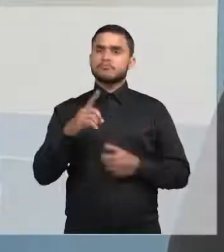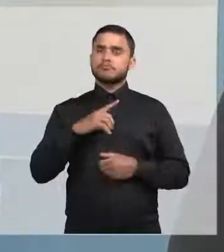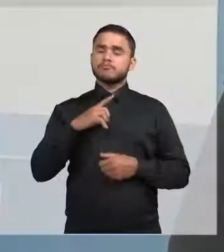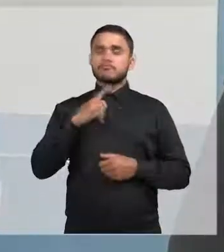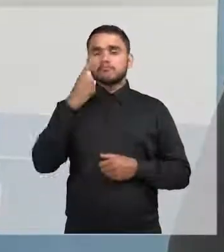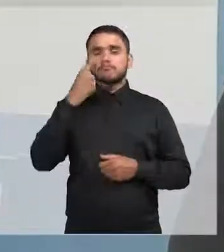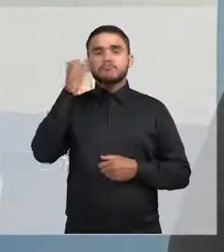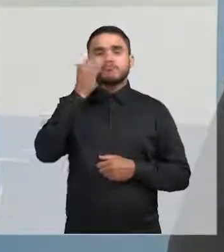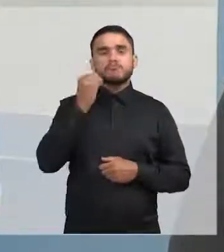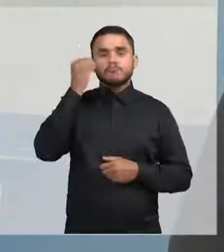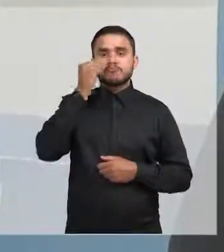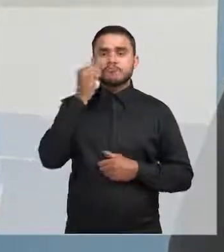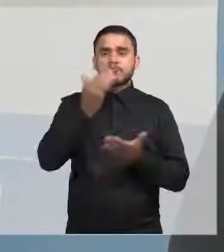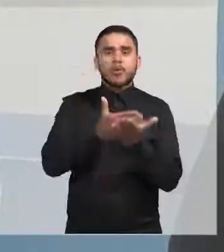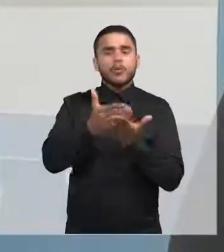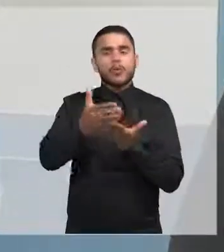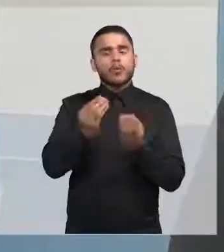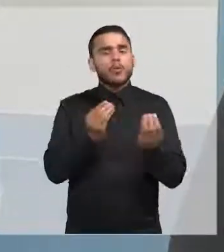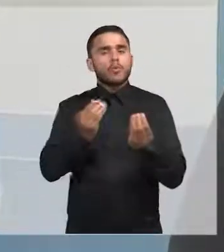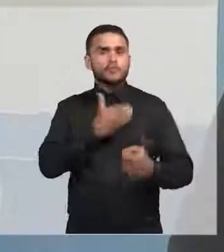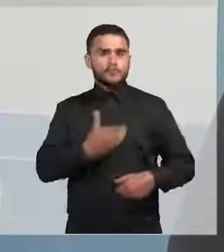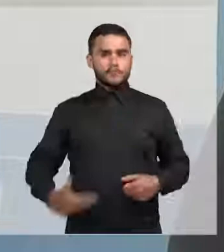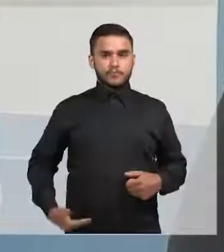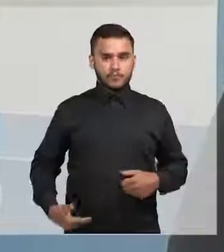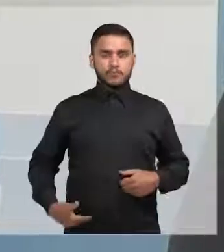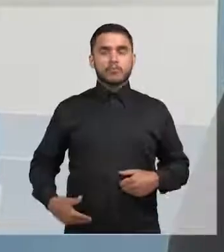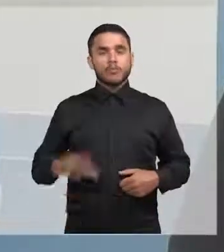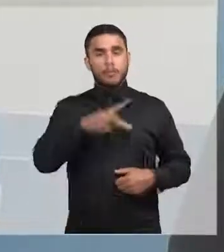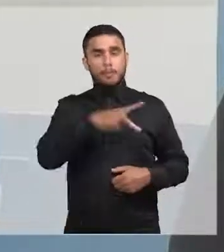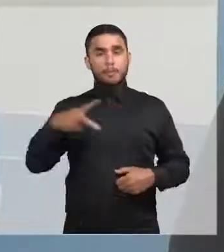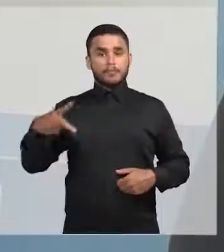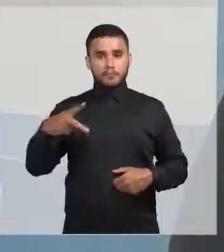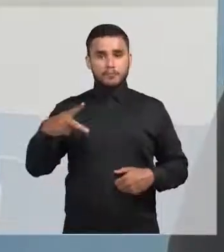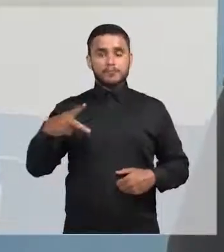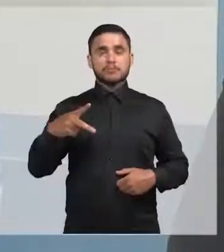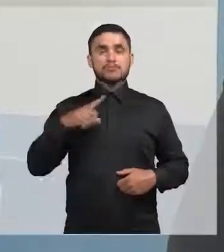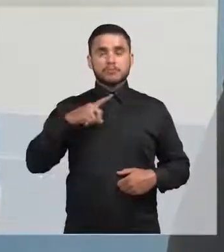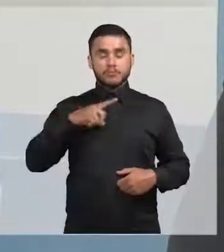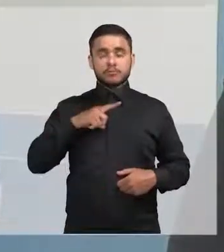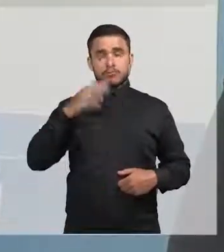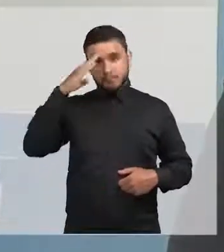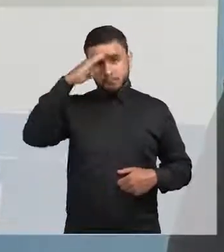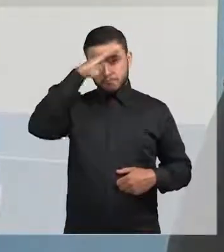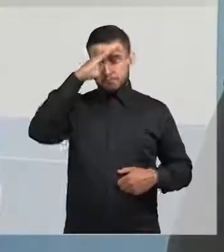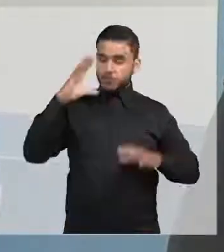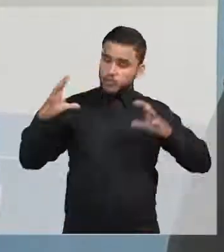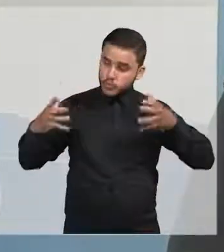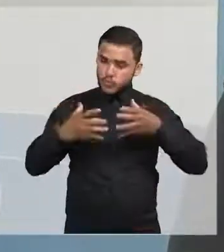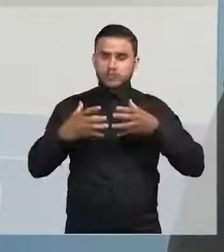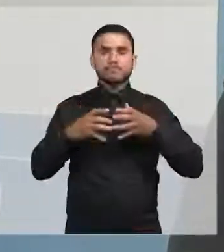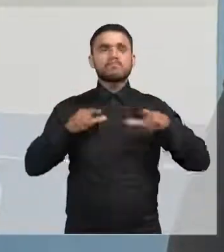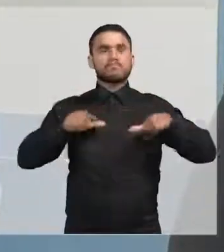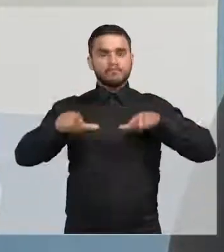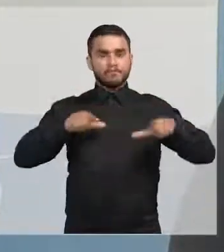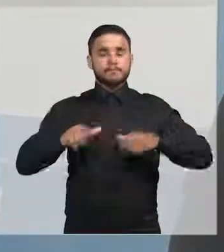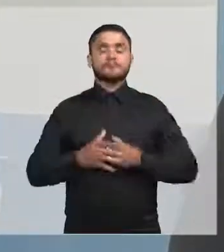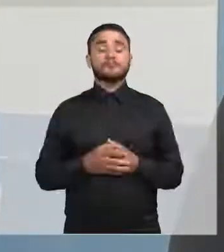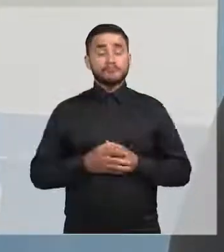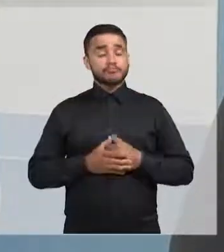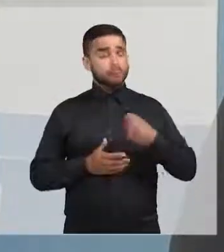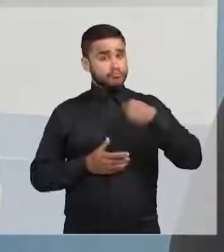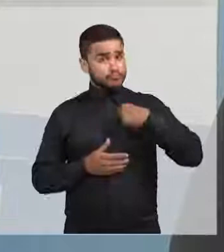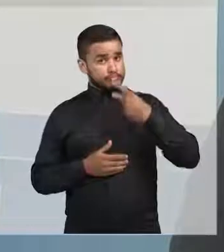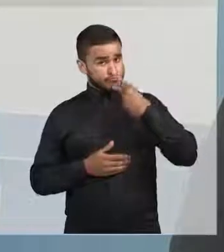entregar ao futuro presidente eleito Jair Bolsonaro. Por quê? Porque é constitucional